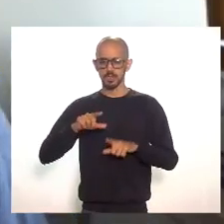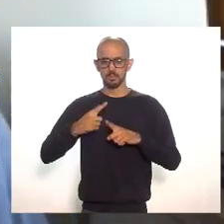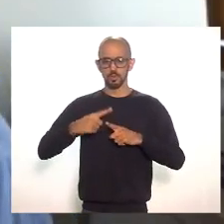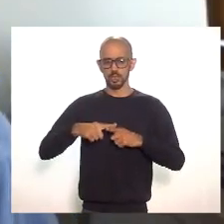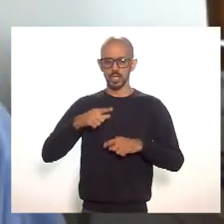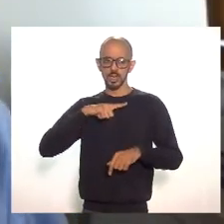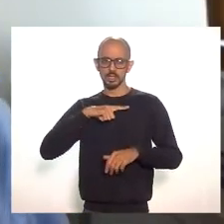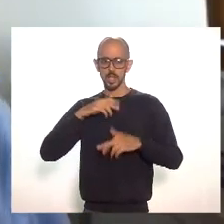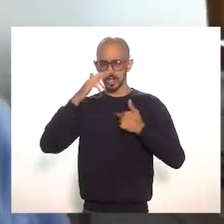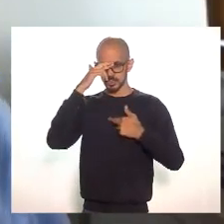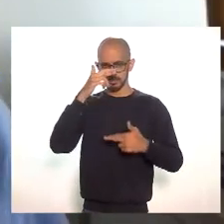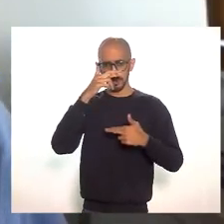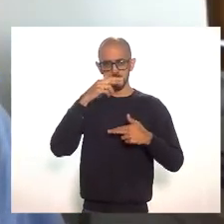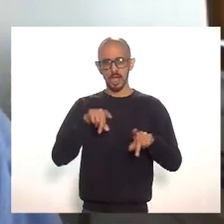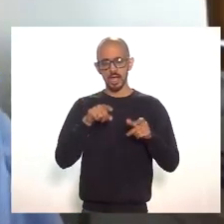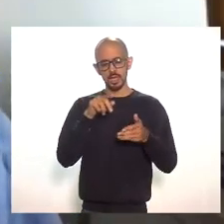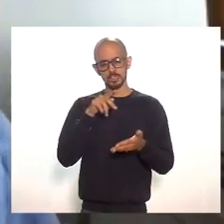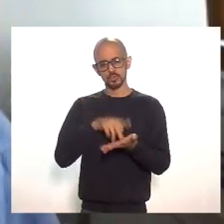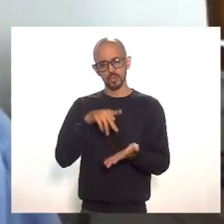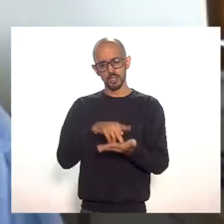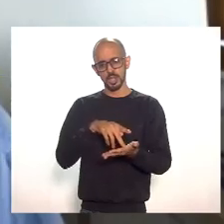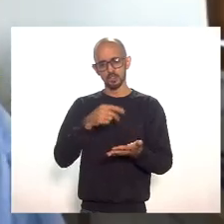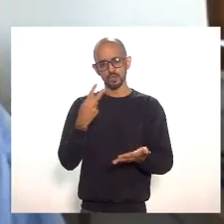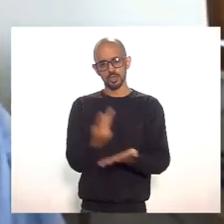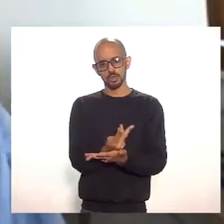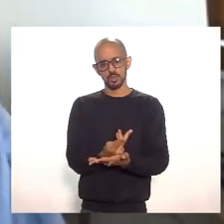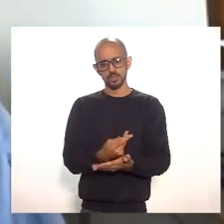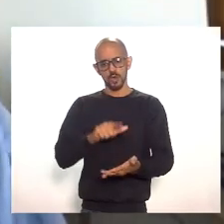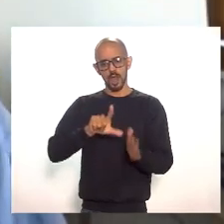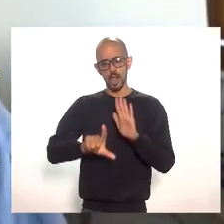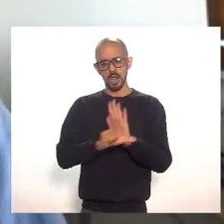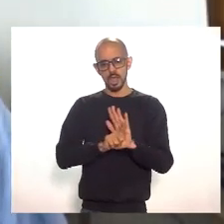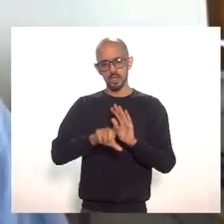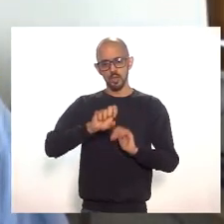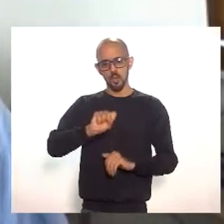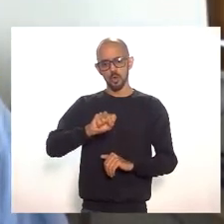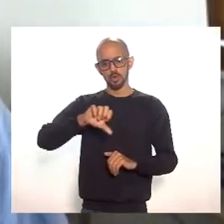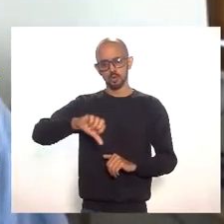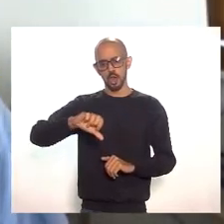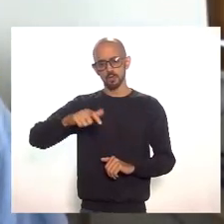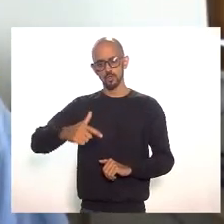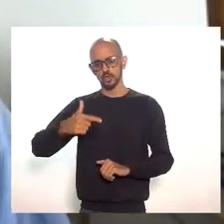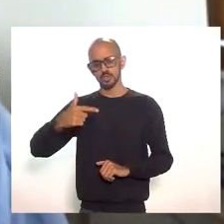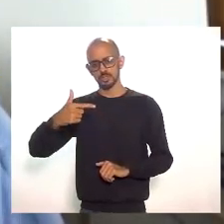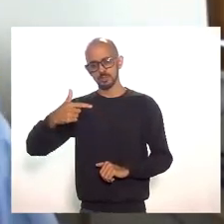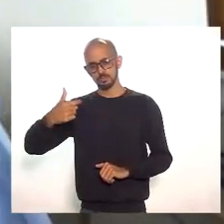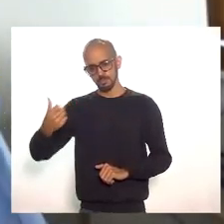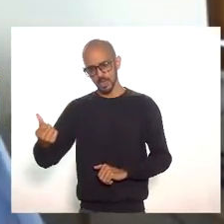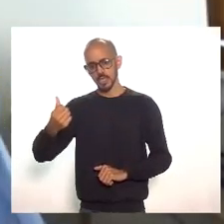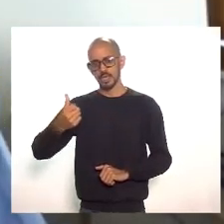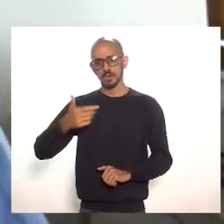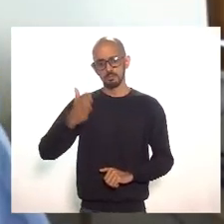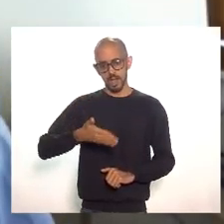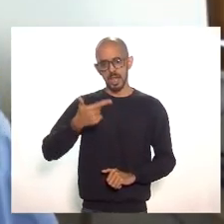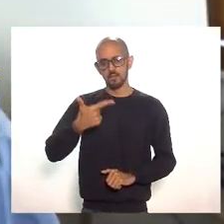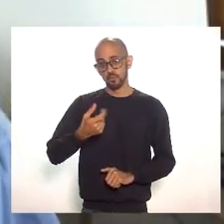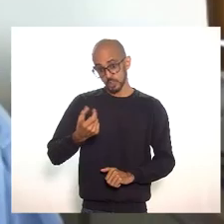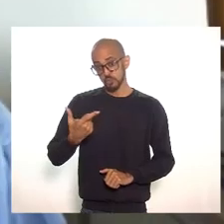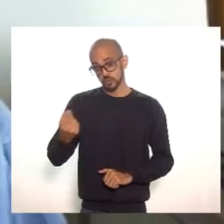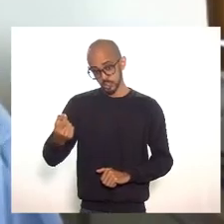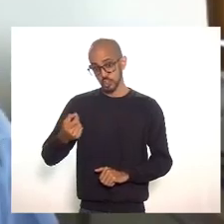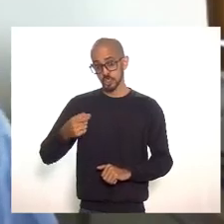cumpre exatamente o que determina a Lei 8926 de 2020, desta Casa,